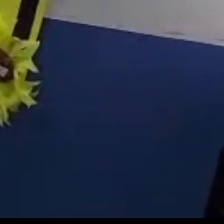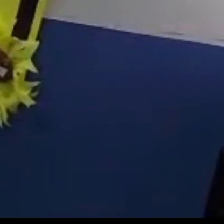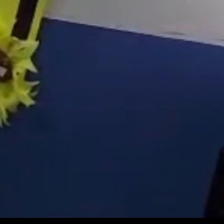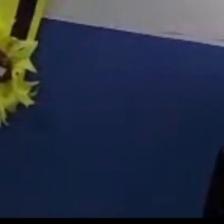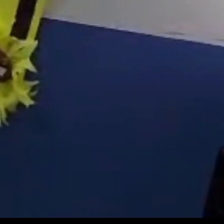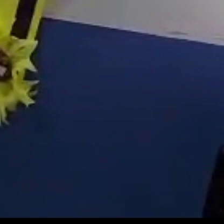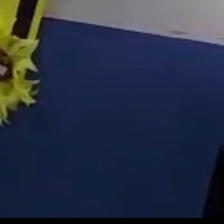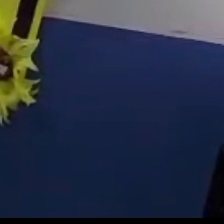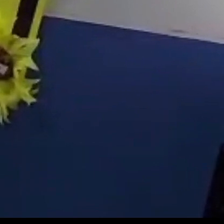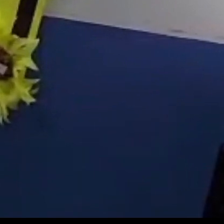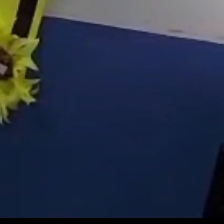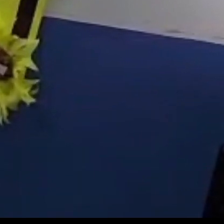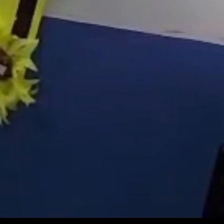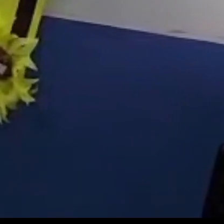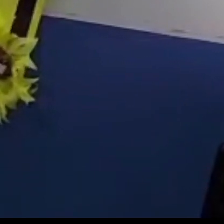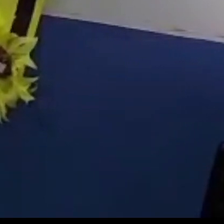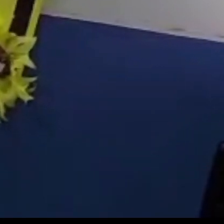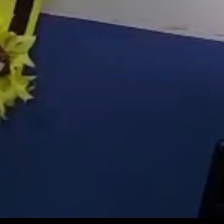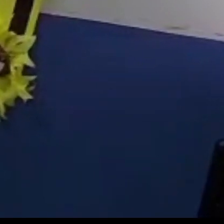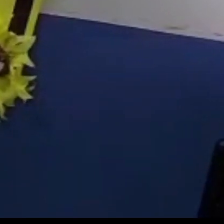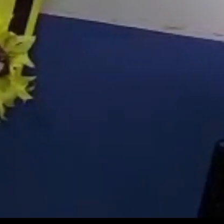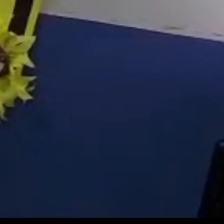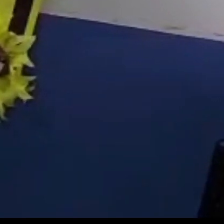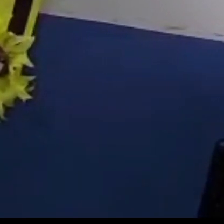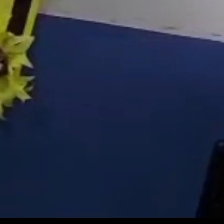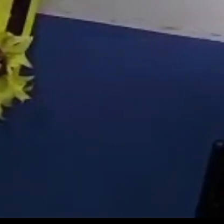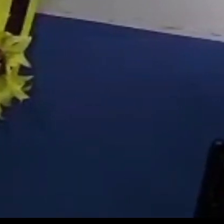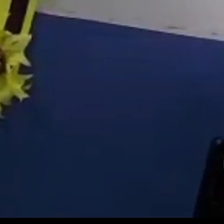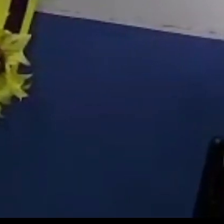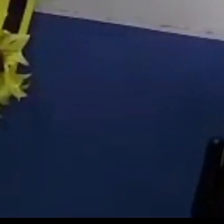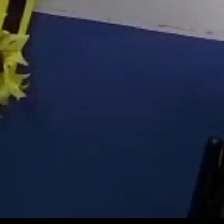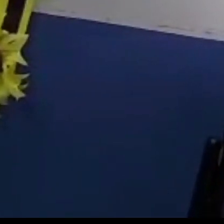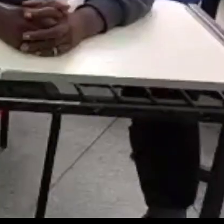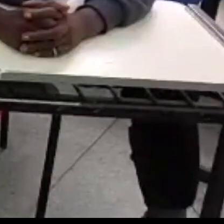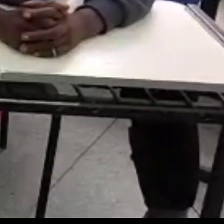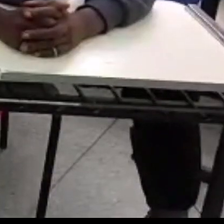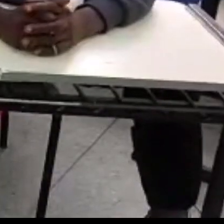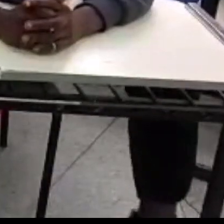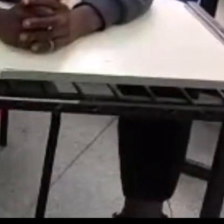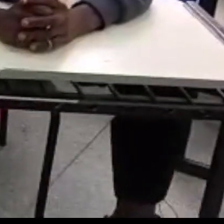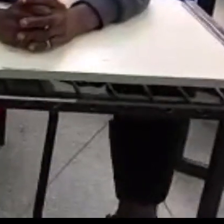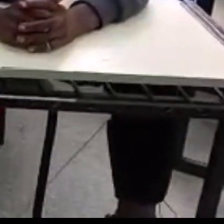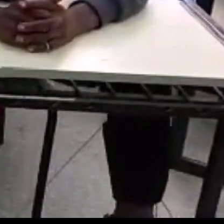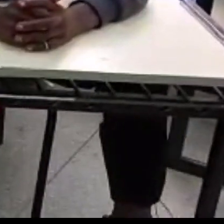né? Porque eu estou na igreja, que eu queria uma vida, que eu queria alguma coisa. Então, para mim, é muito importante.